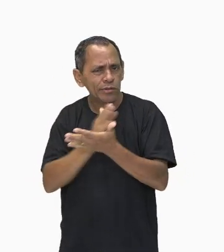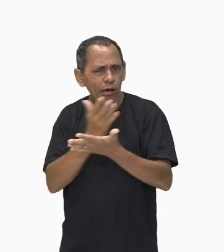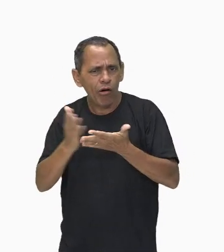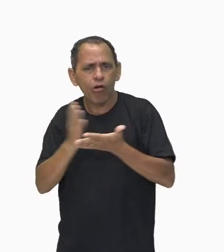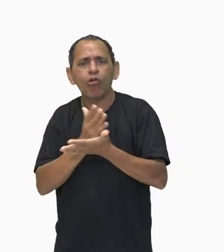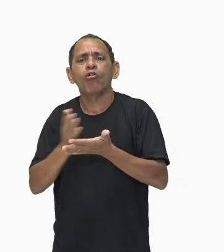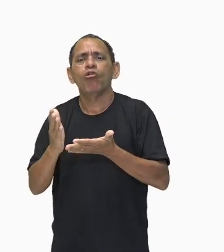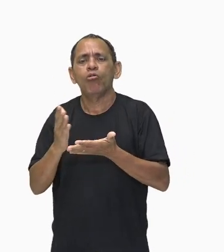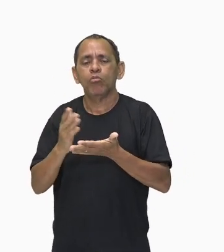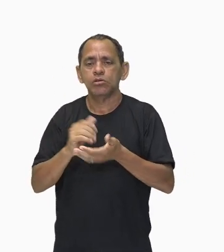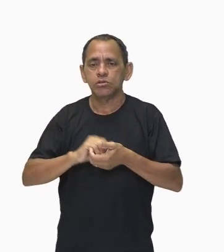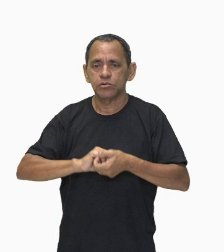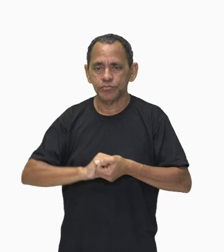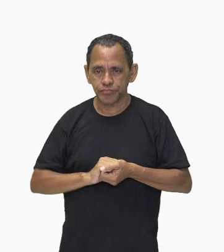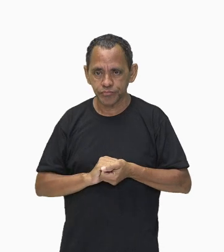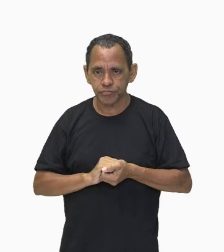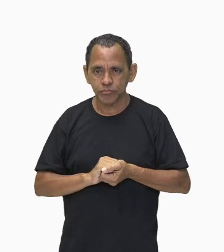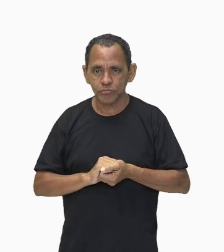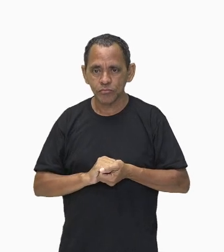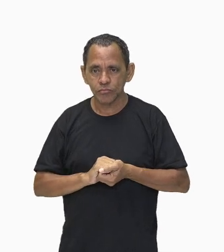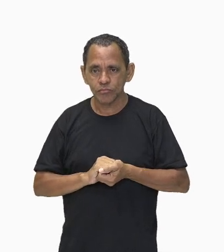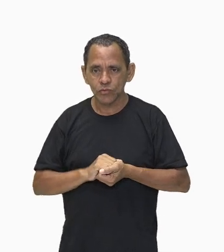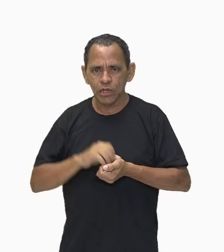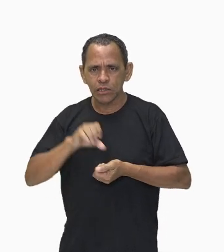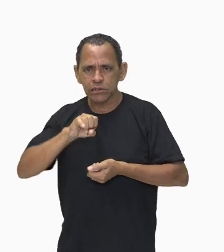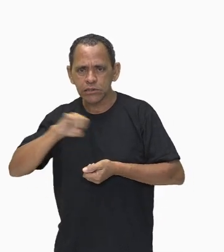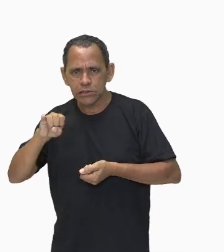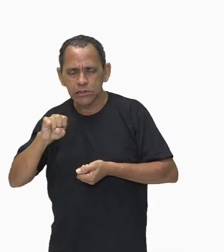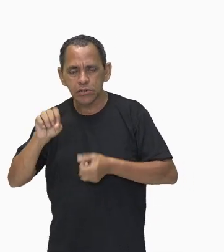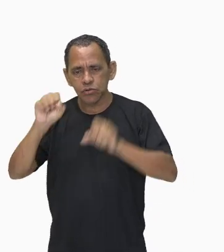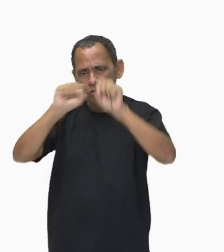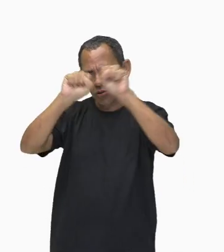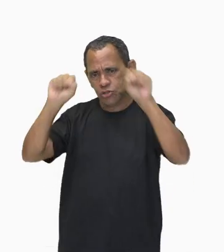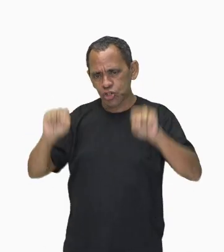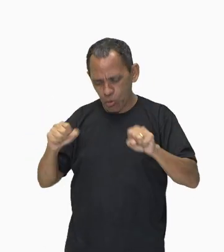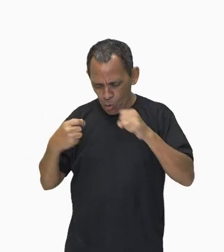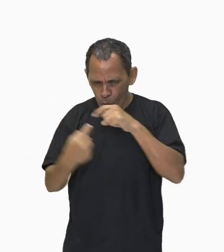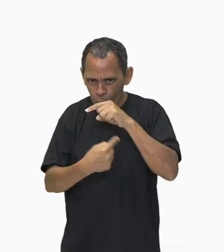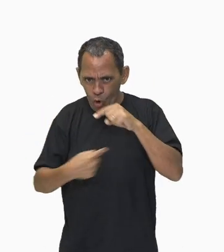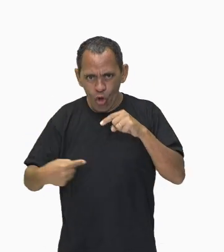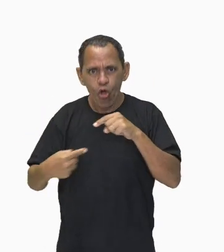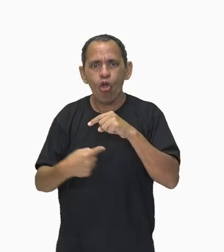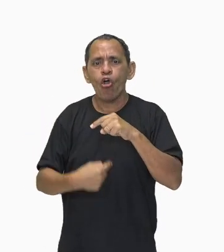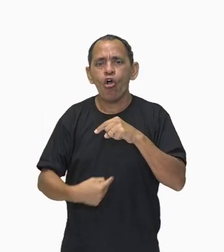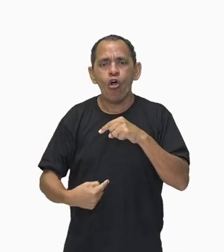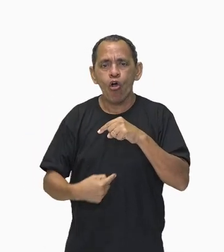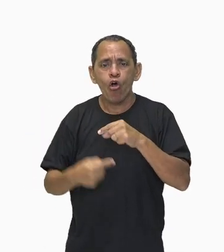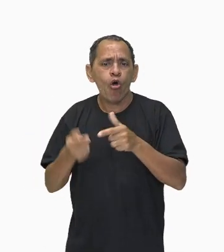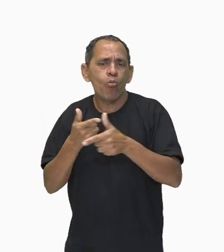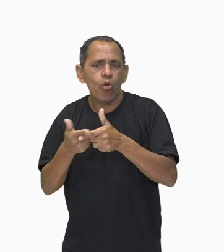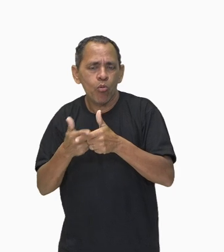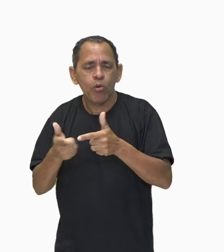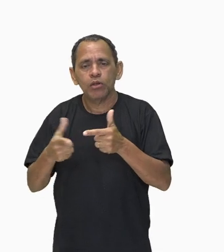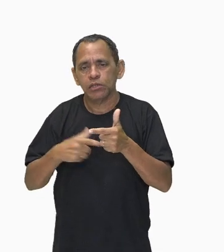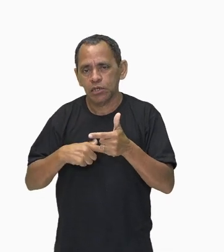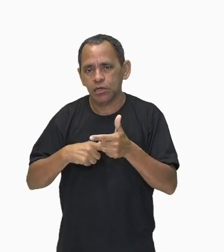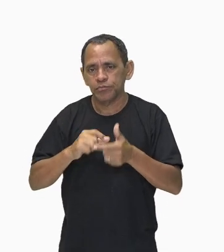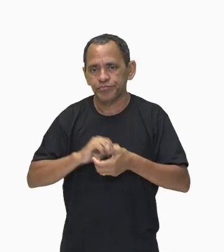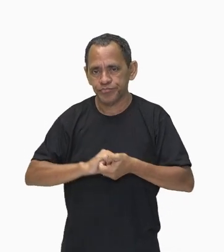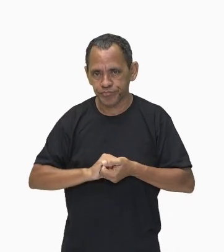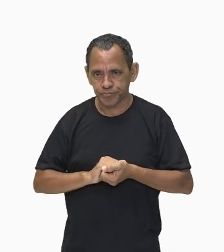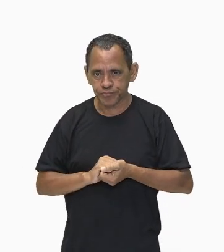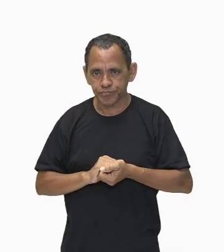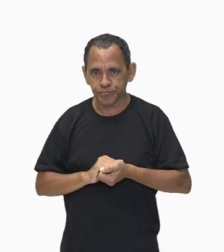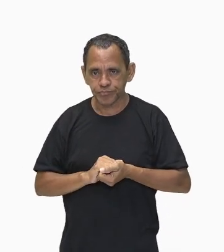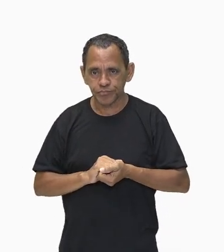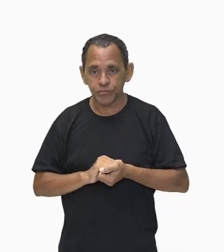quando não acontece do sistema digestório funcionar como deveria funcionar. E o que a gente vai